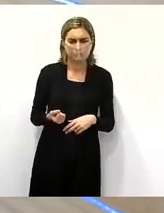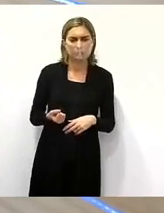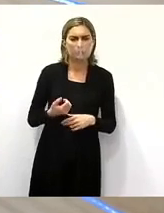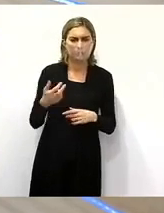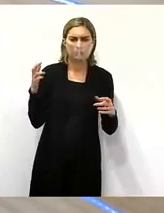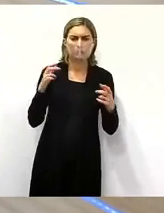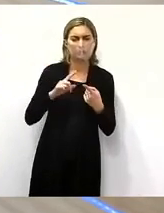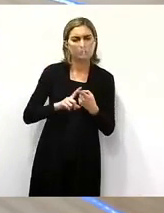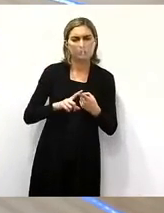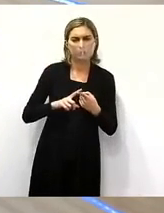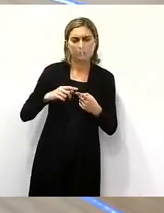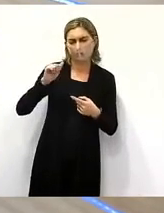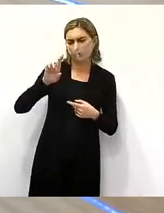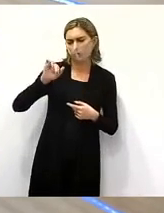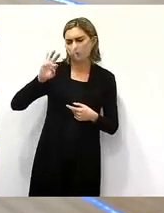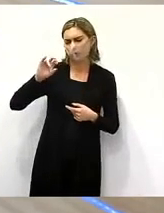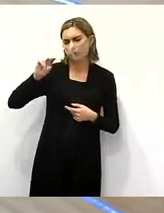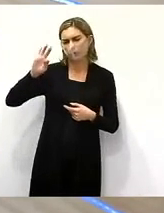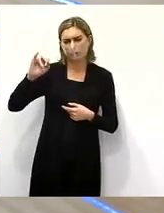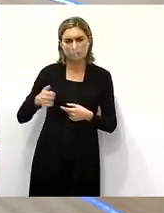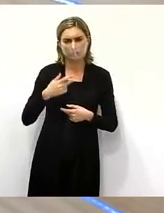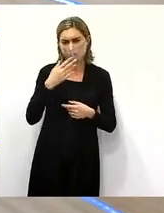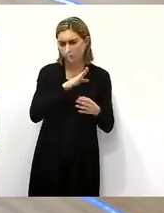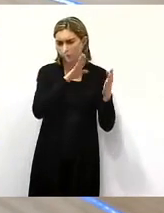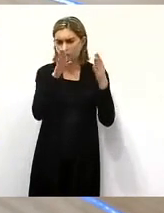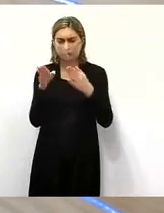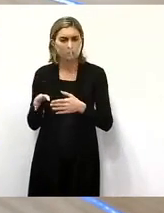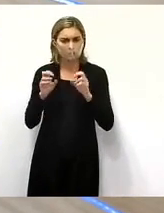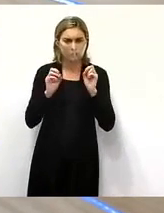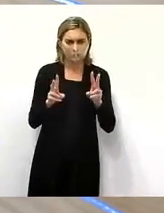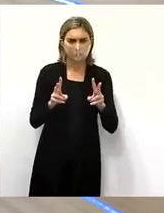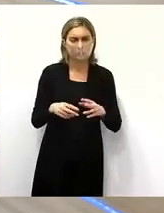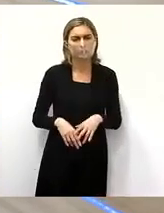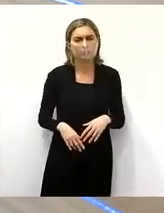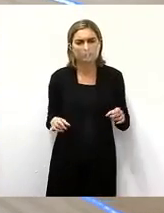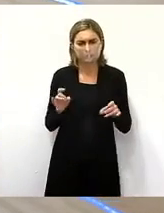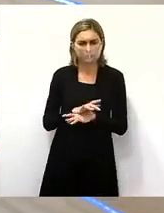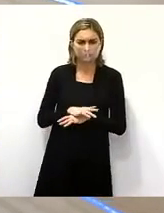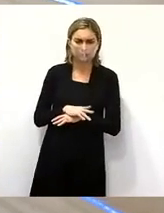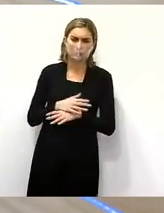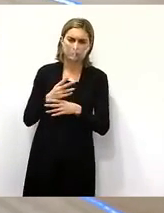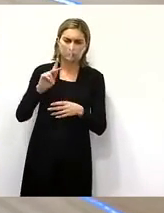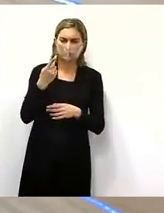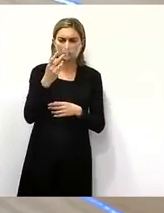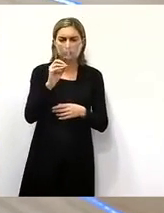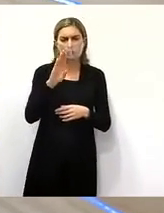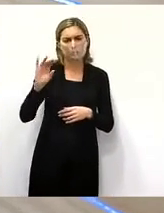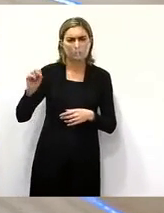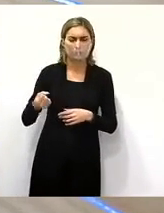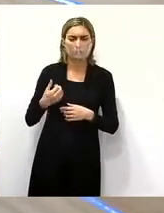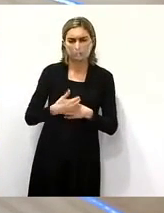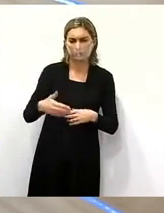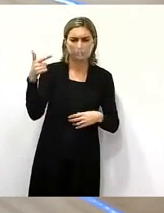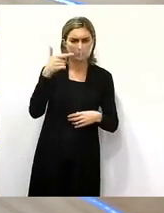a posição de Aristóteles e vai numa outra direção, ok? Pronto. Terminamos Hobbes, vamos